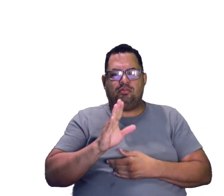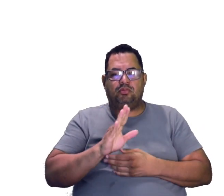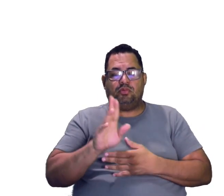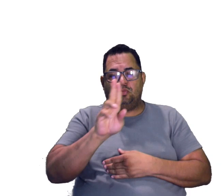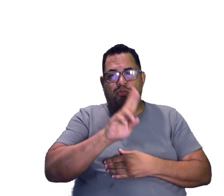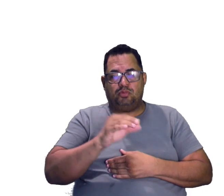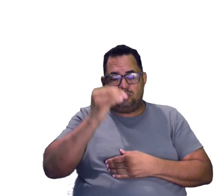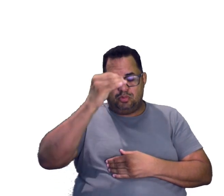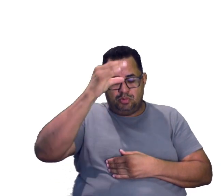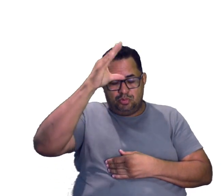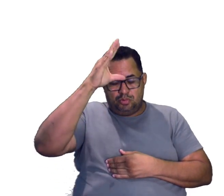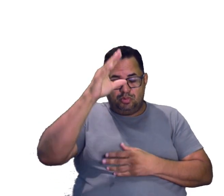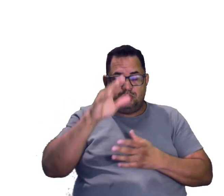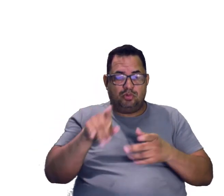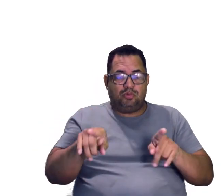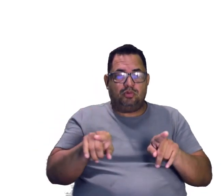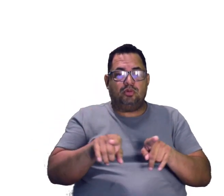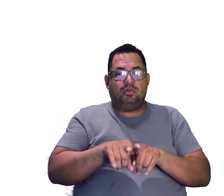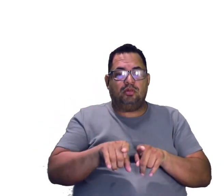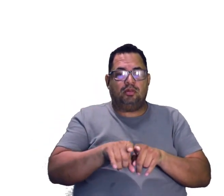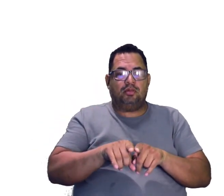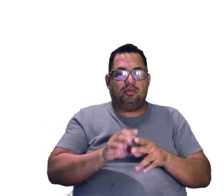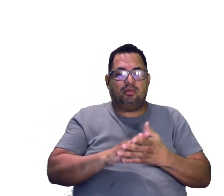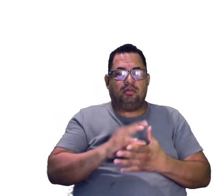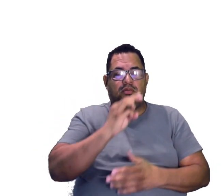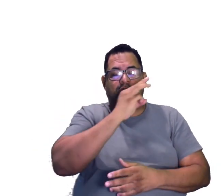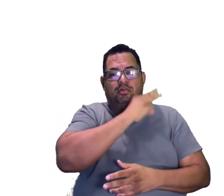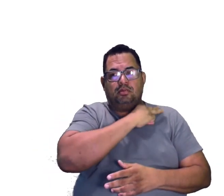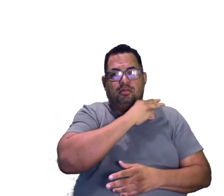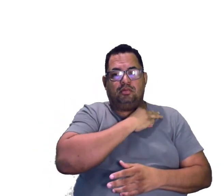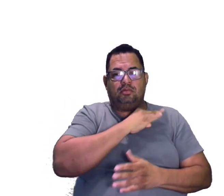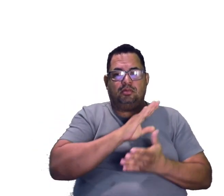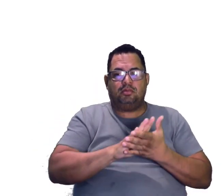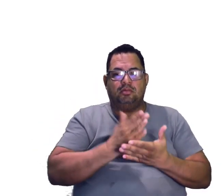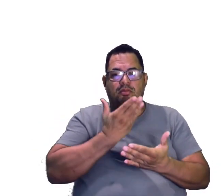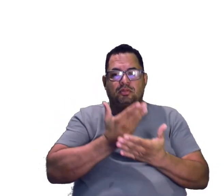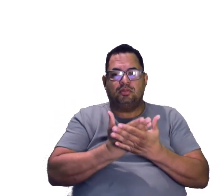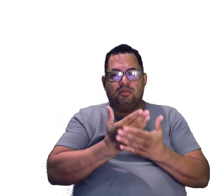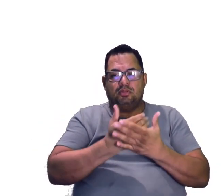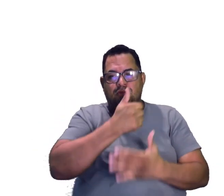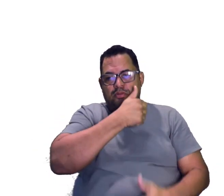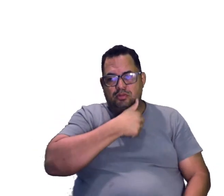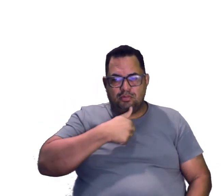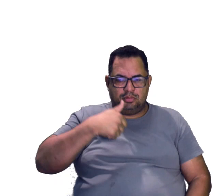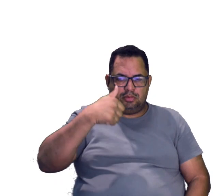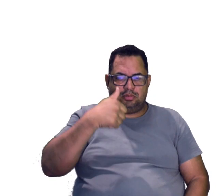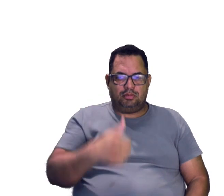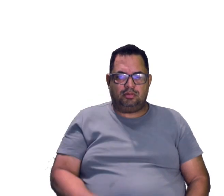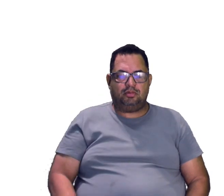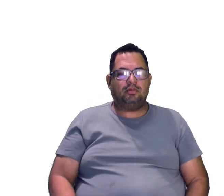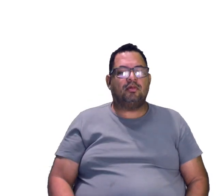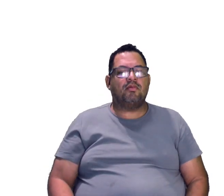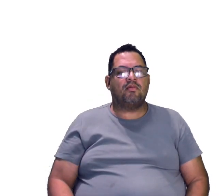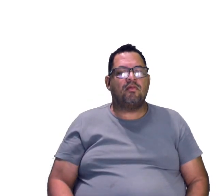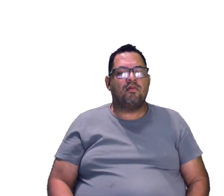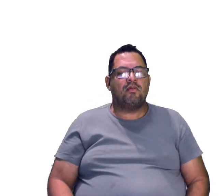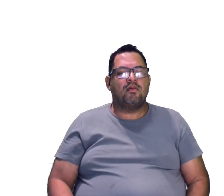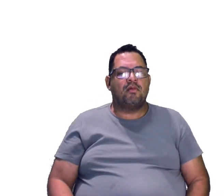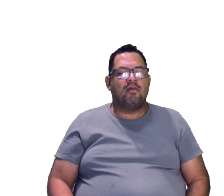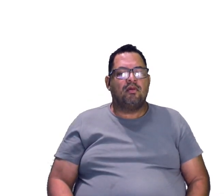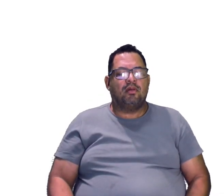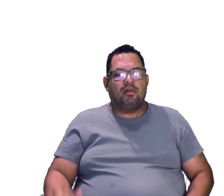a química, que estuda os compostos de carbono, e lá no terceiro ano você vai conhecer muitas substâncias. A